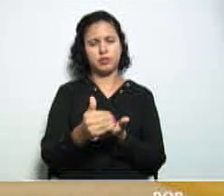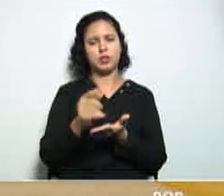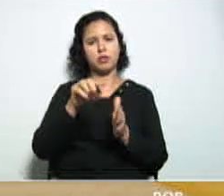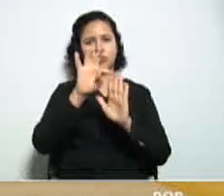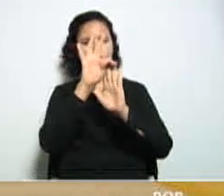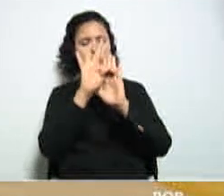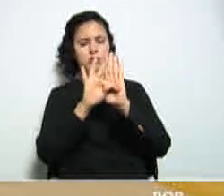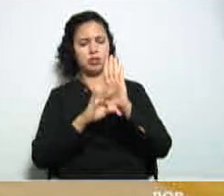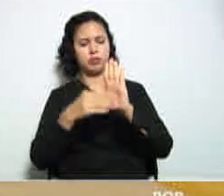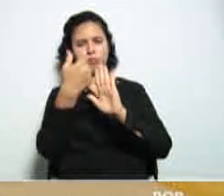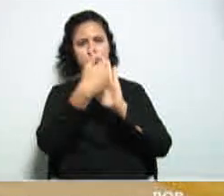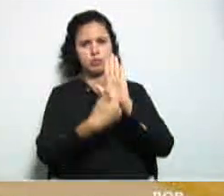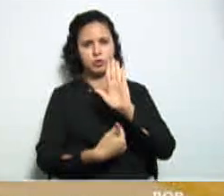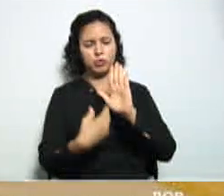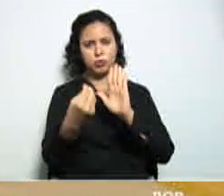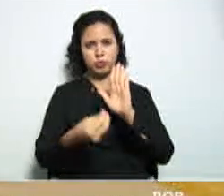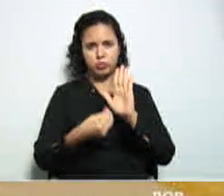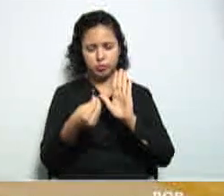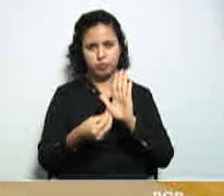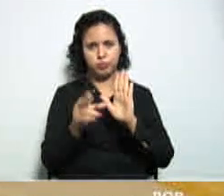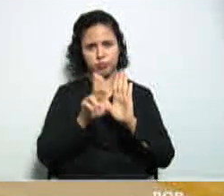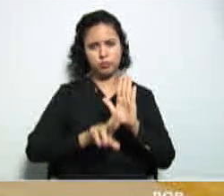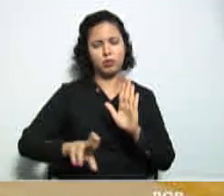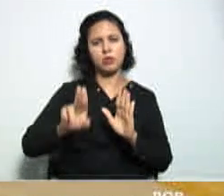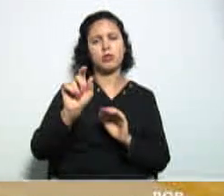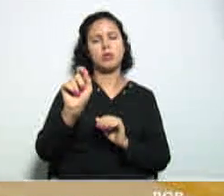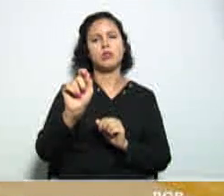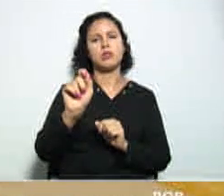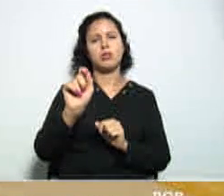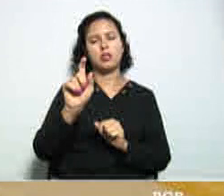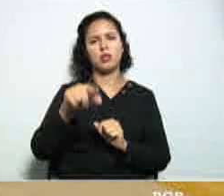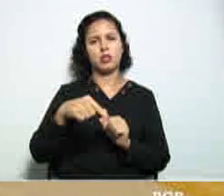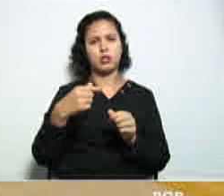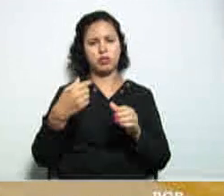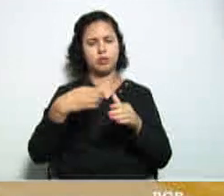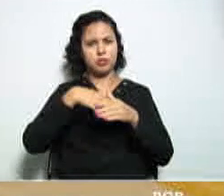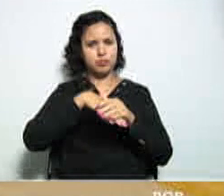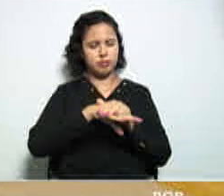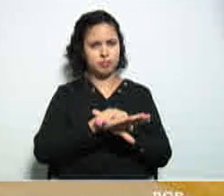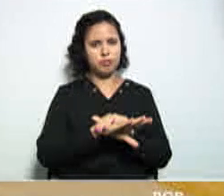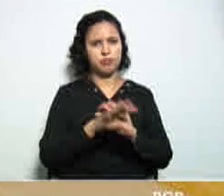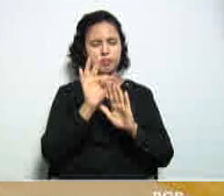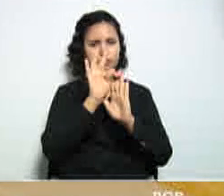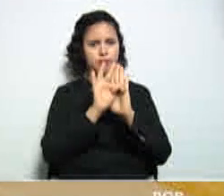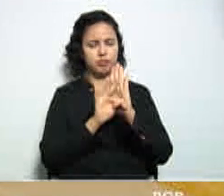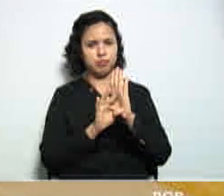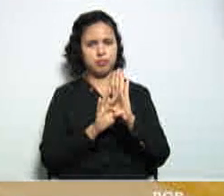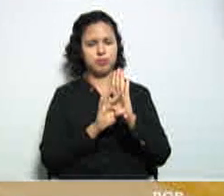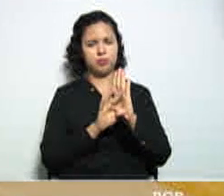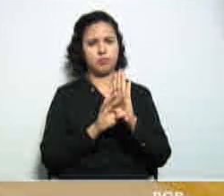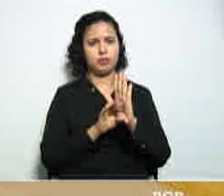texto. Então, utilizamos aqui um arquivo de texto desconfigurado.